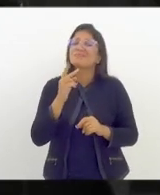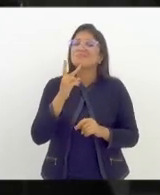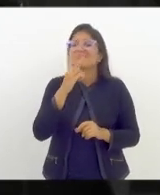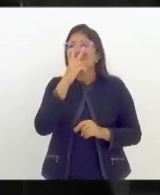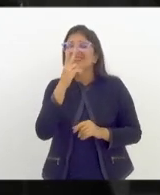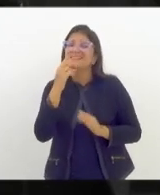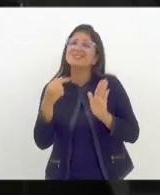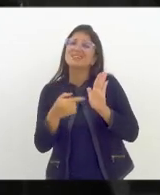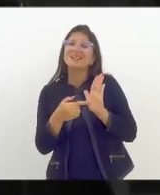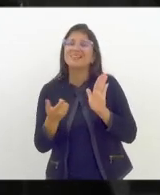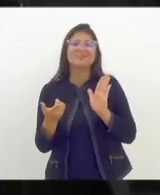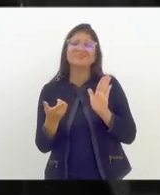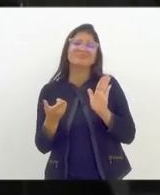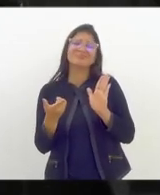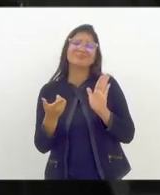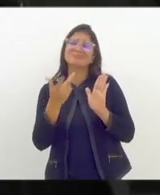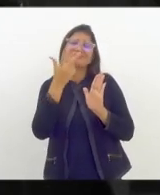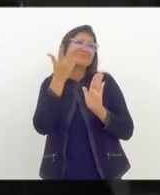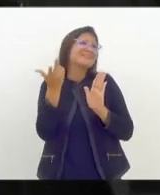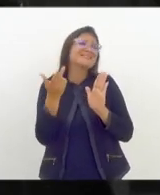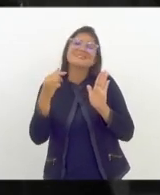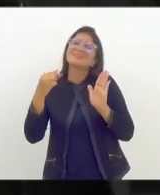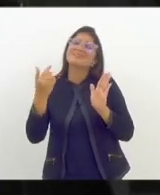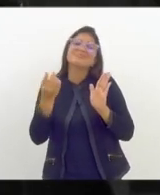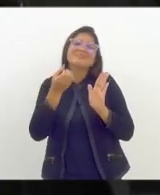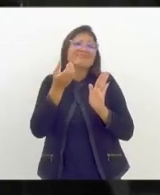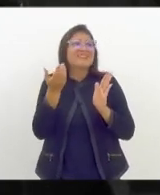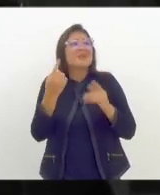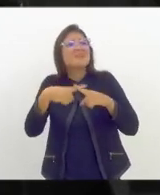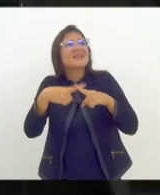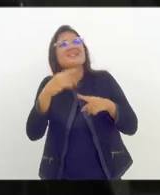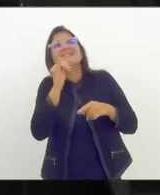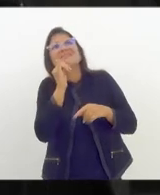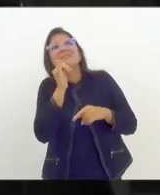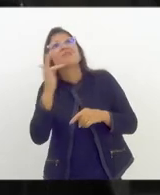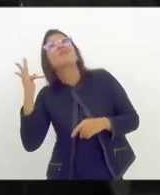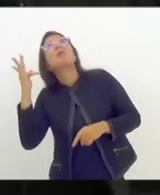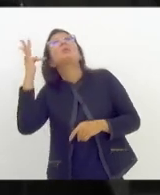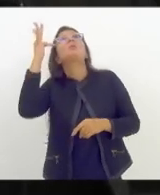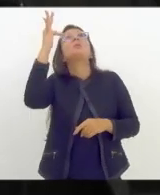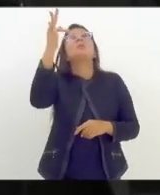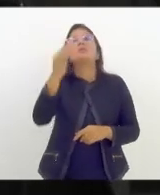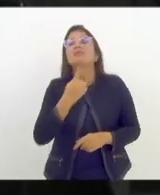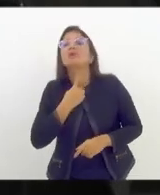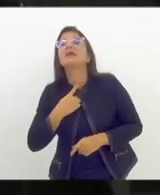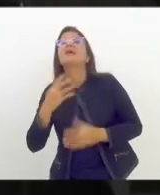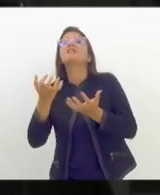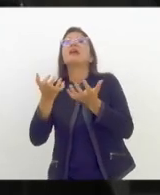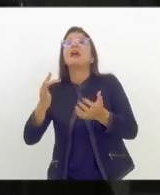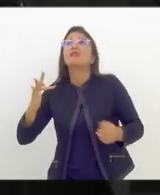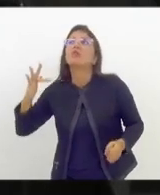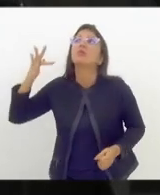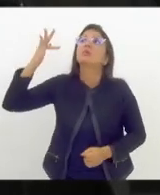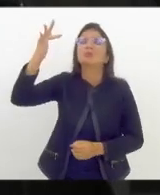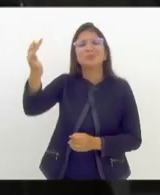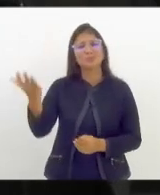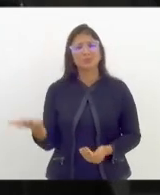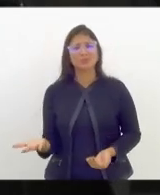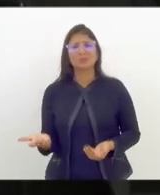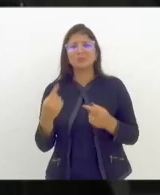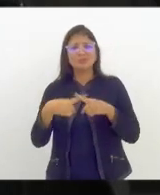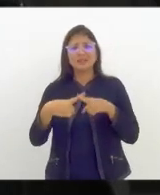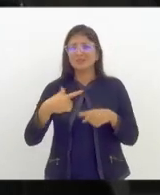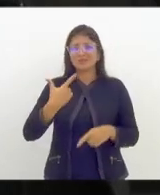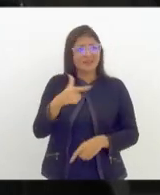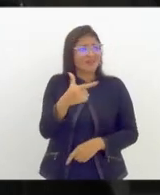porque essa estação nem existe ainda, não é? E já está sendo denominada. Mas essa não é a questão que eu quero desenvolver. O que eu quero desenvolver é, mais